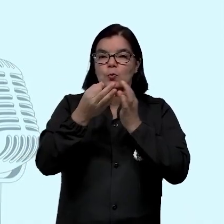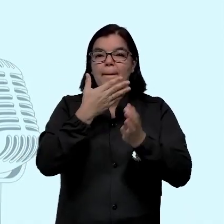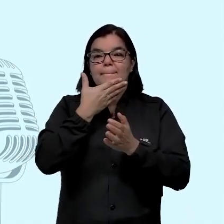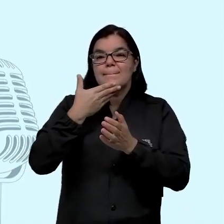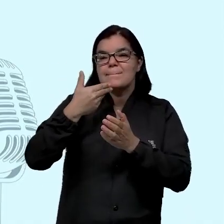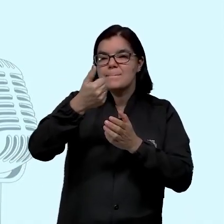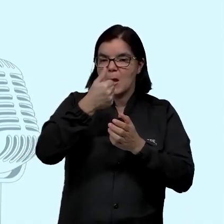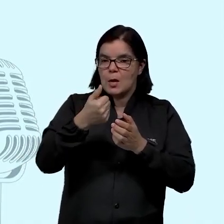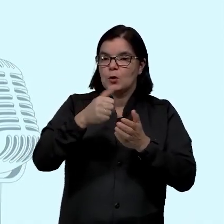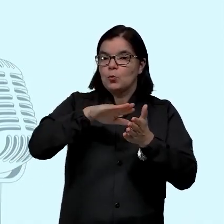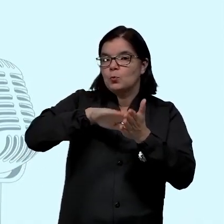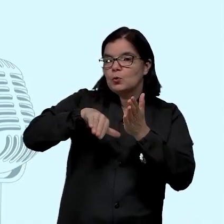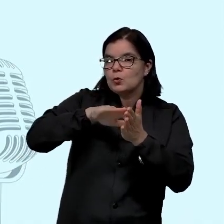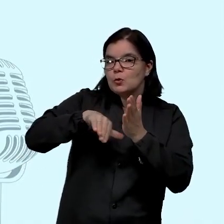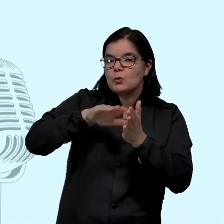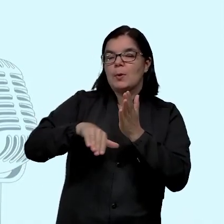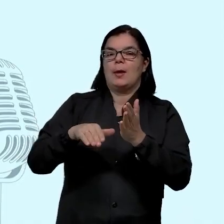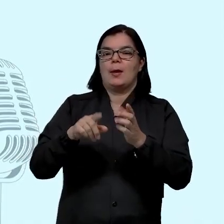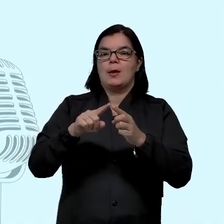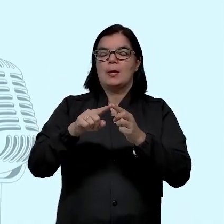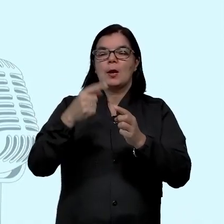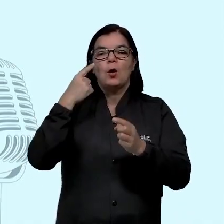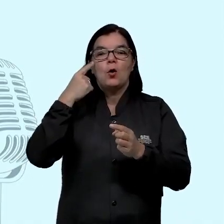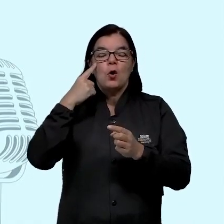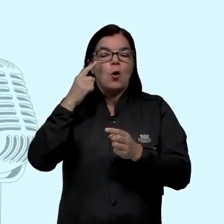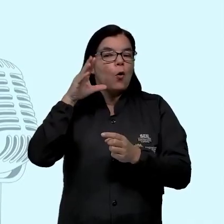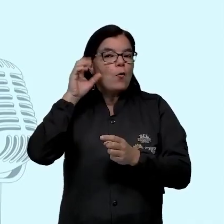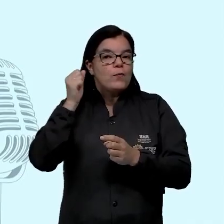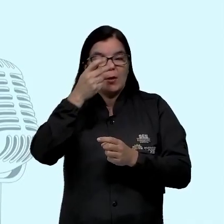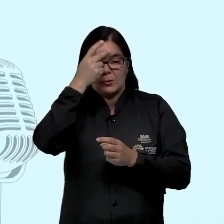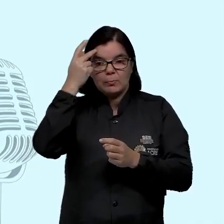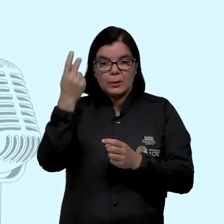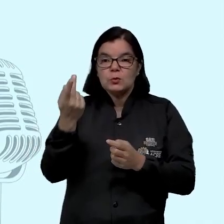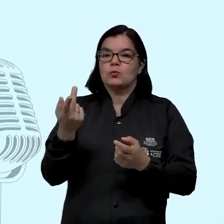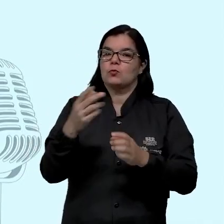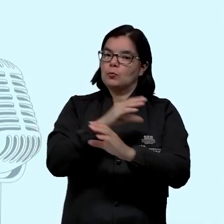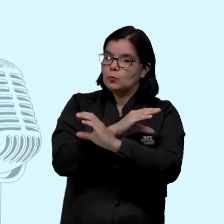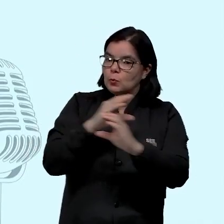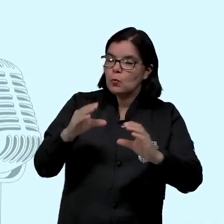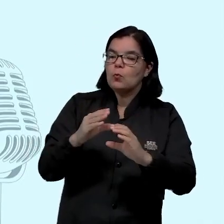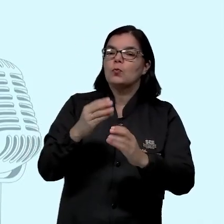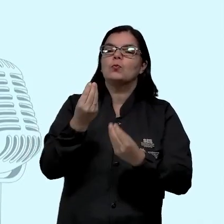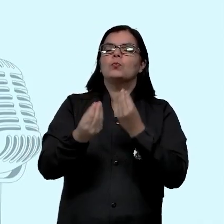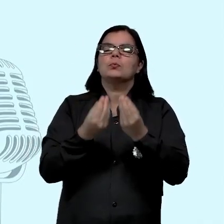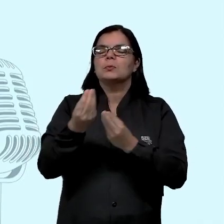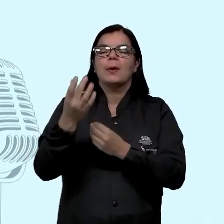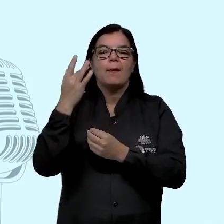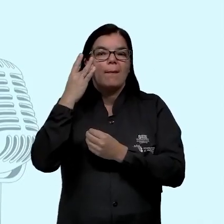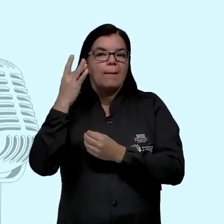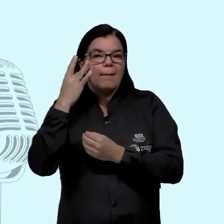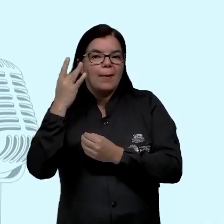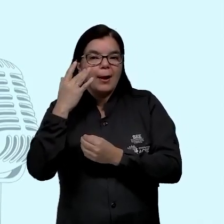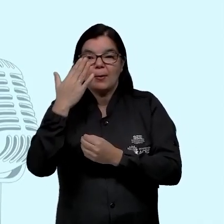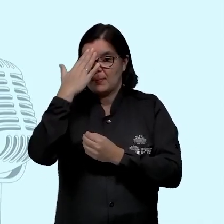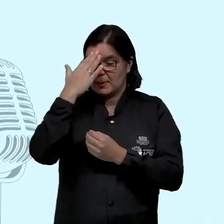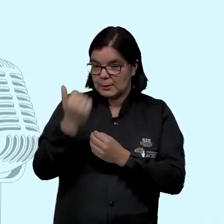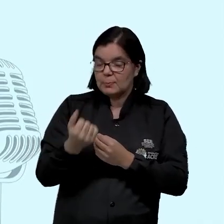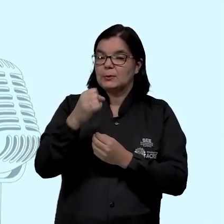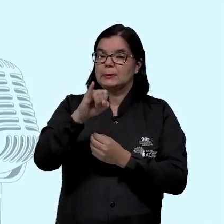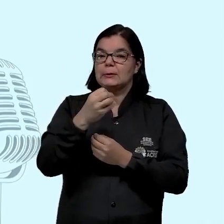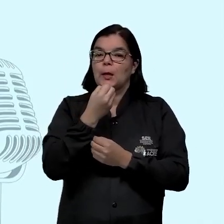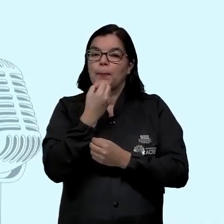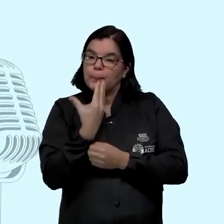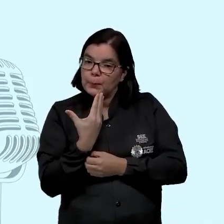ajustes, os cortes, o feedback, ou seja, ouvir as pessoas de sua confiança, técnicos da área, para saber se está